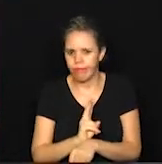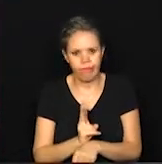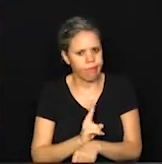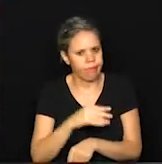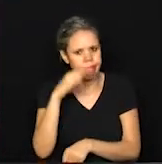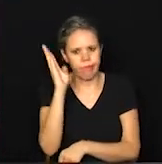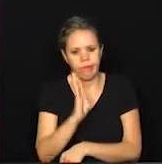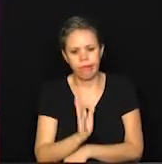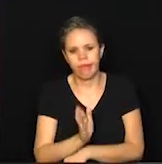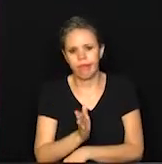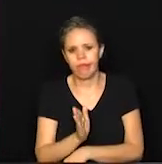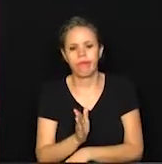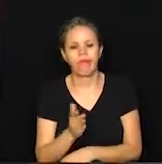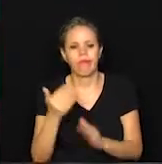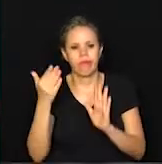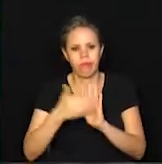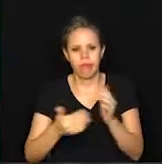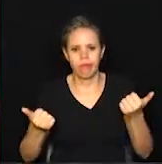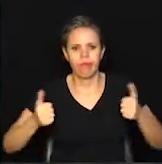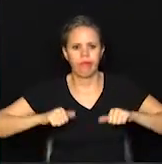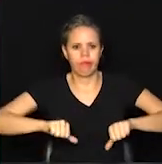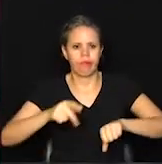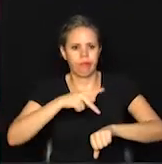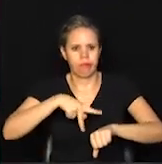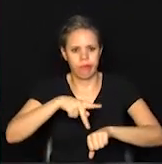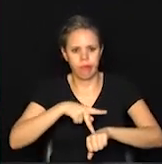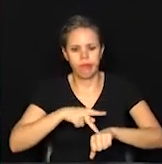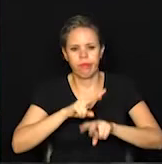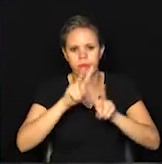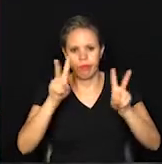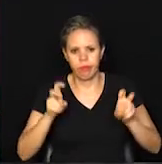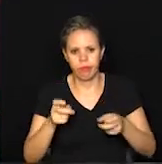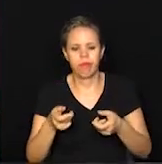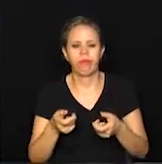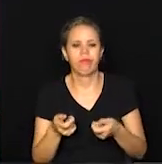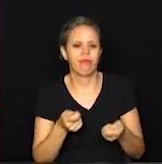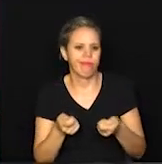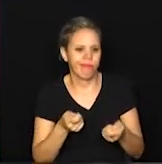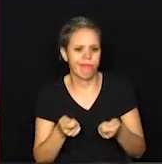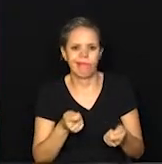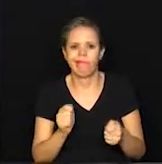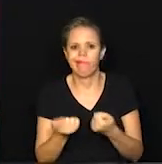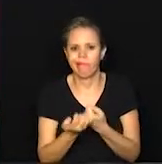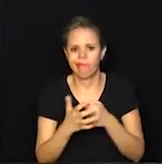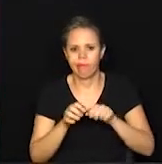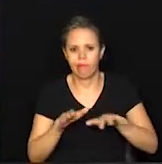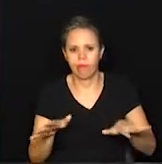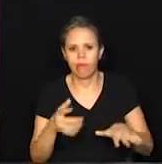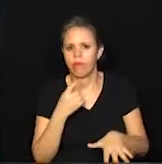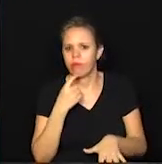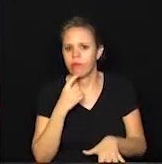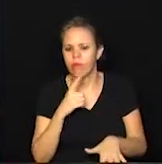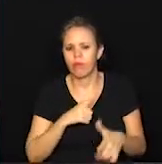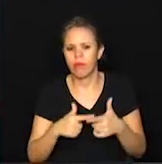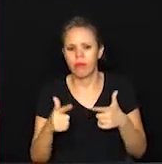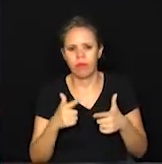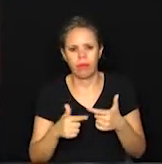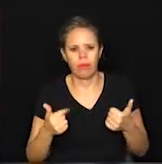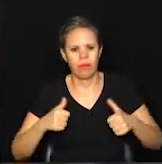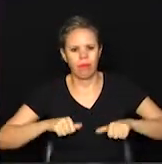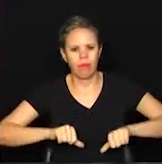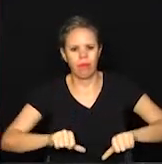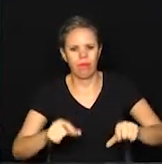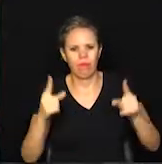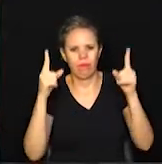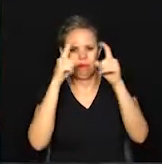Brasil já está mais do que comprovado, é o pior país no manejo da pandemia. Campinas tem uma situação muito complicada